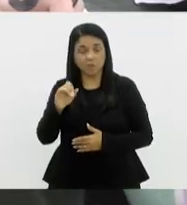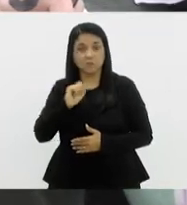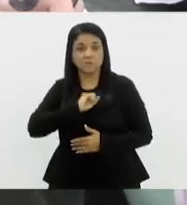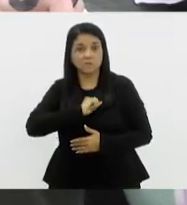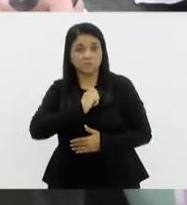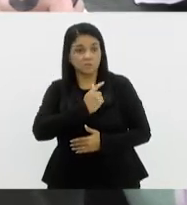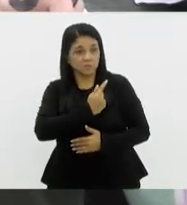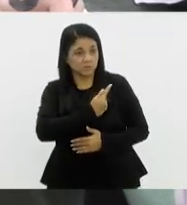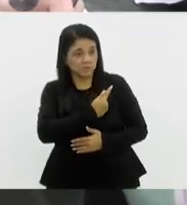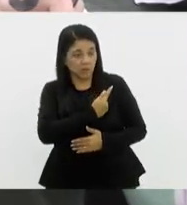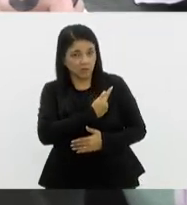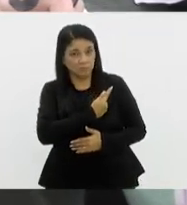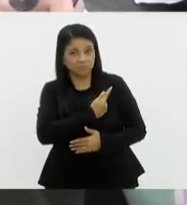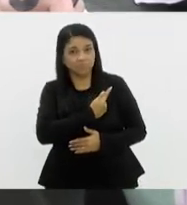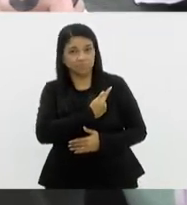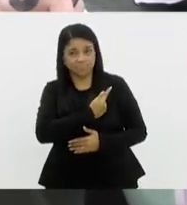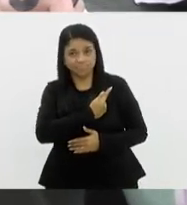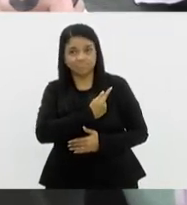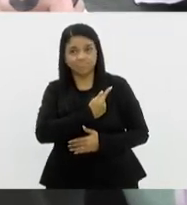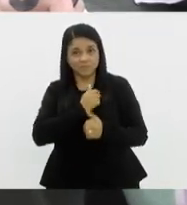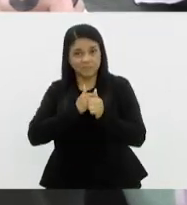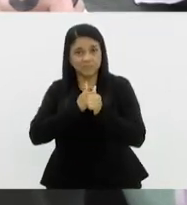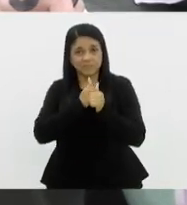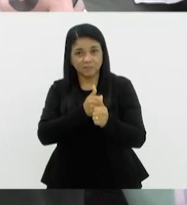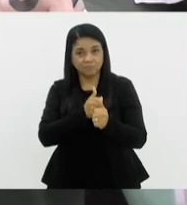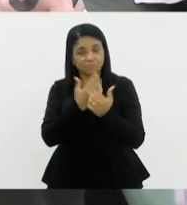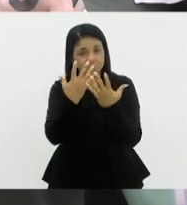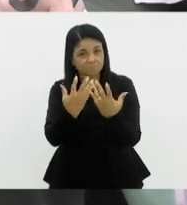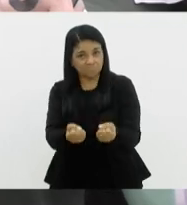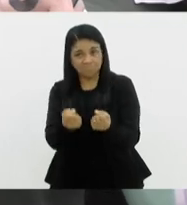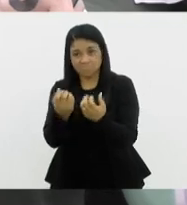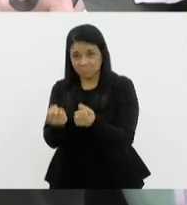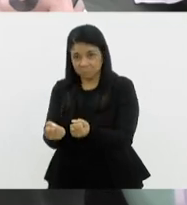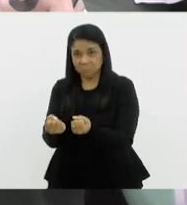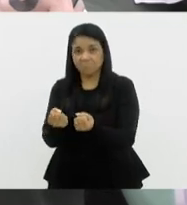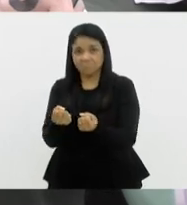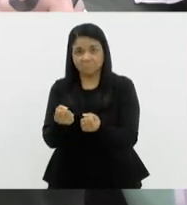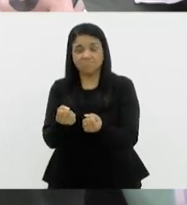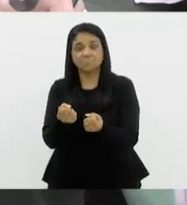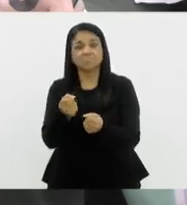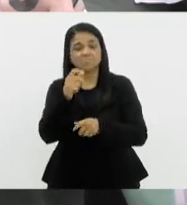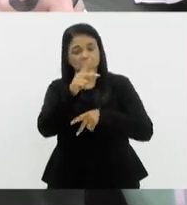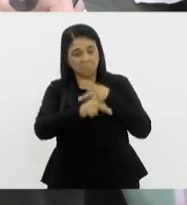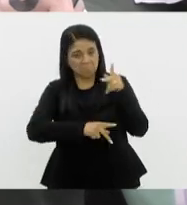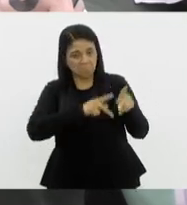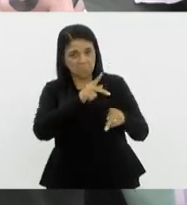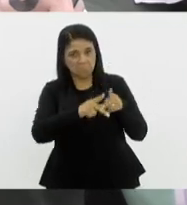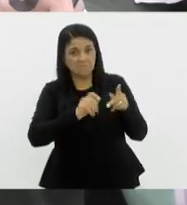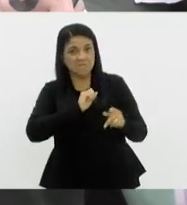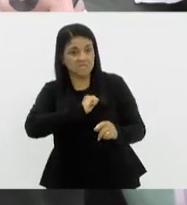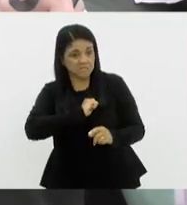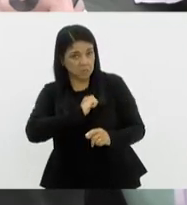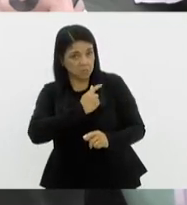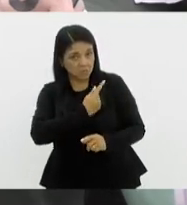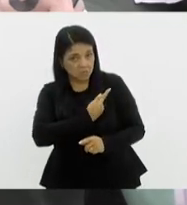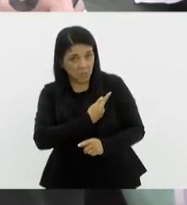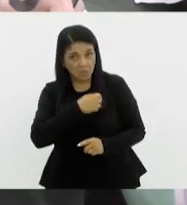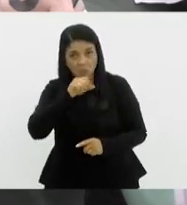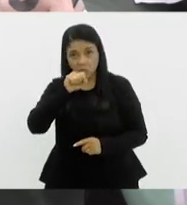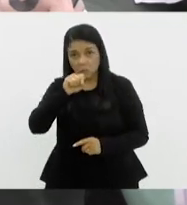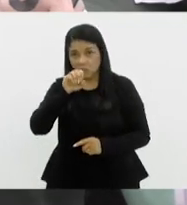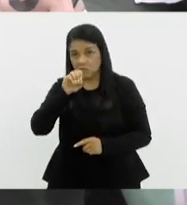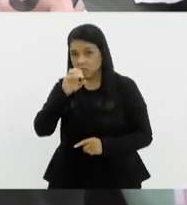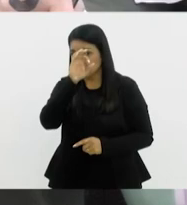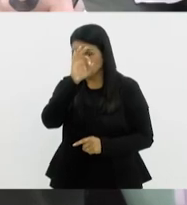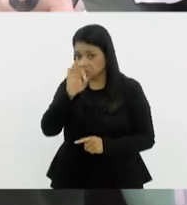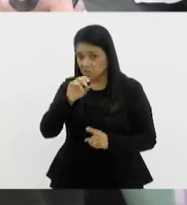Tem 80% de aceitação popular em São Gonçalo. Tem que ter